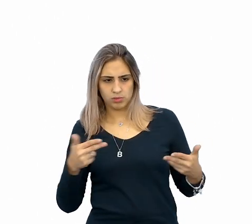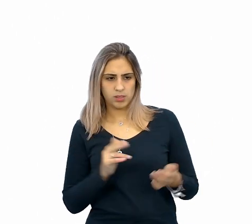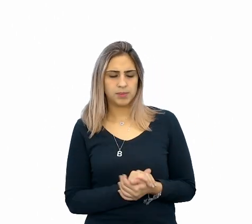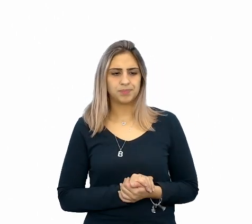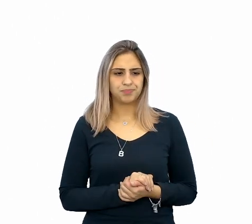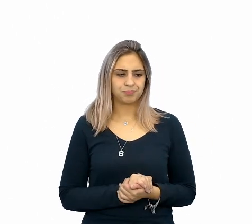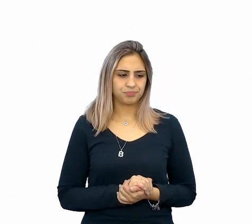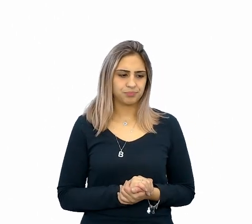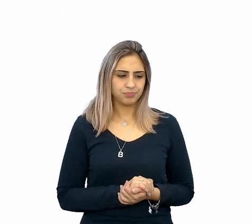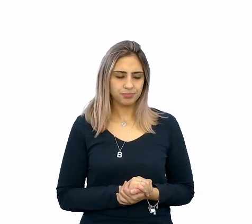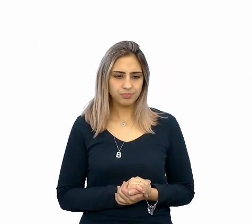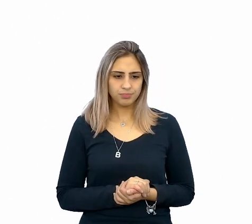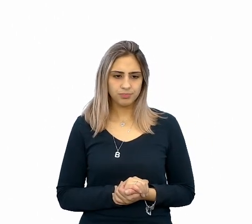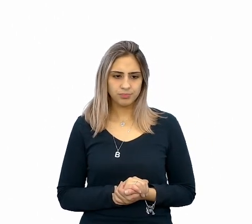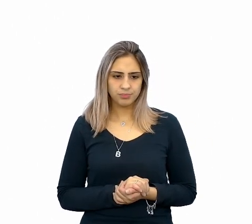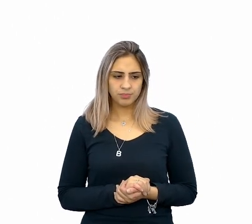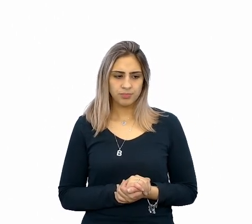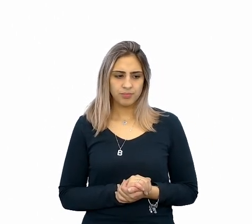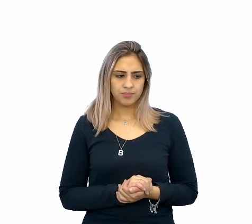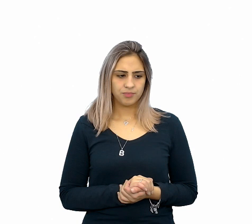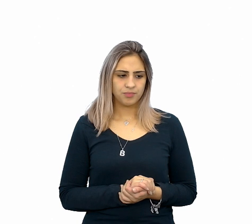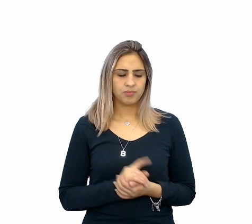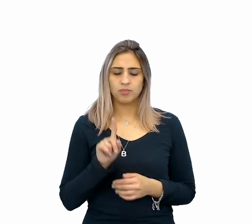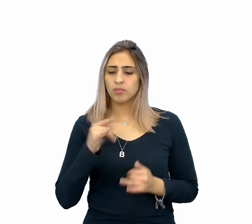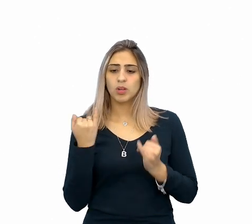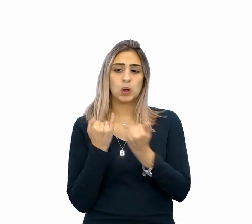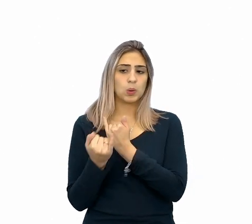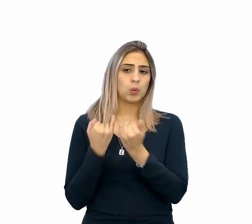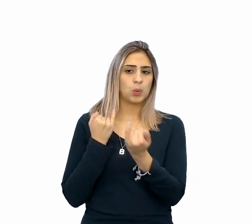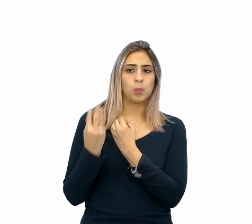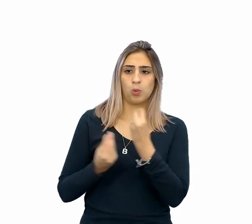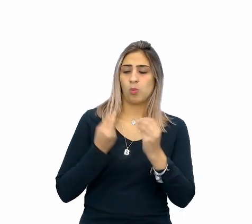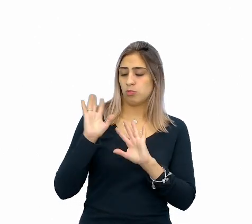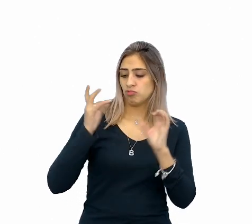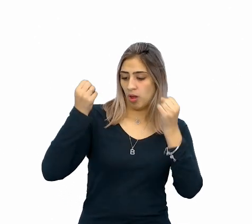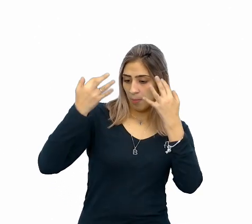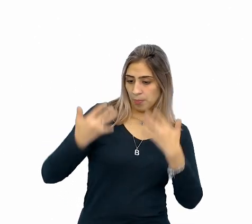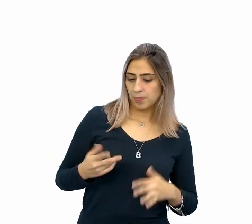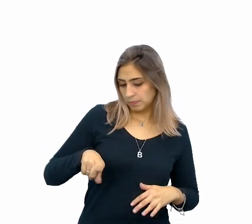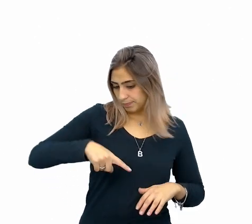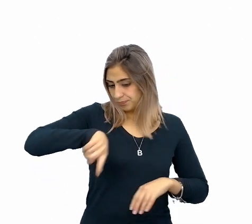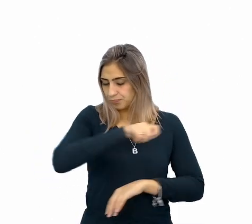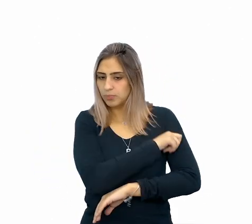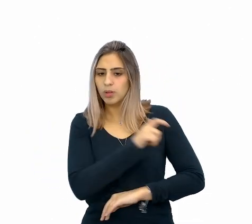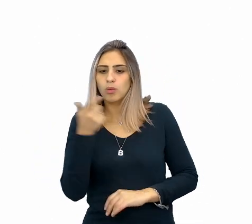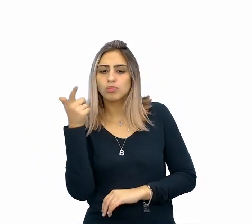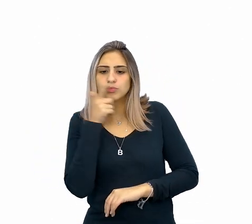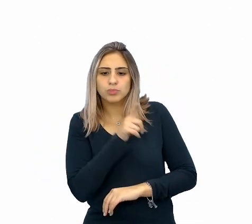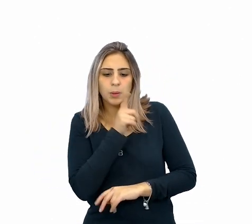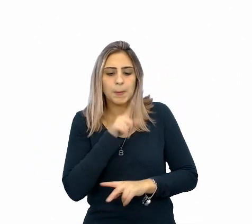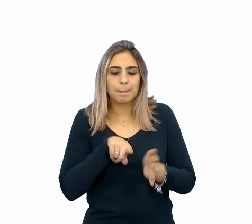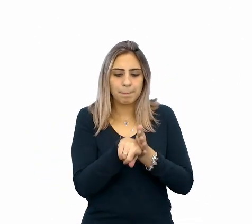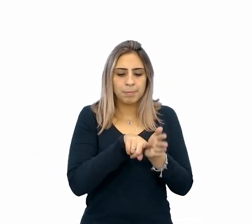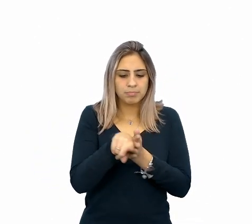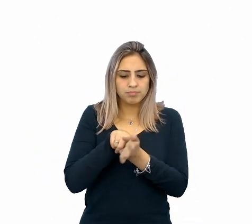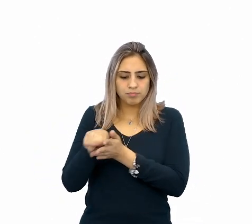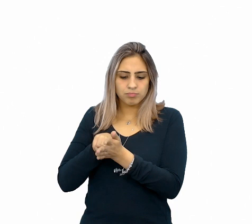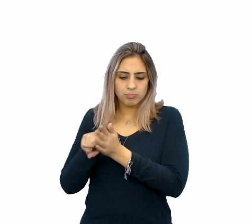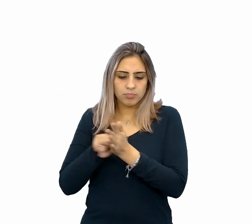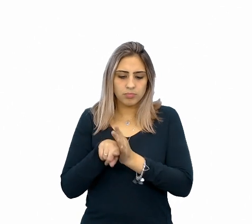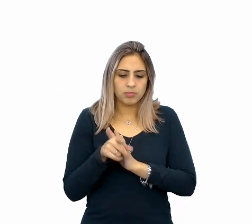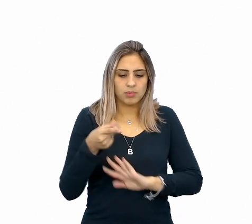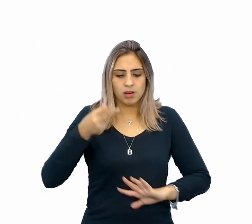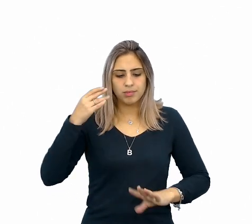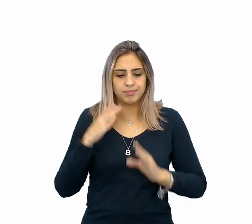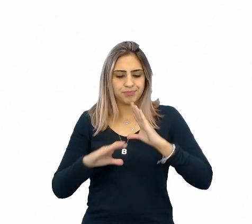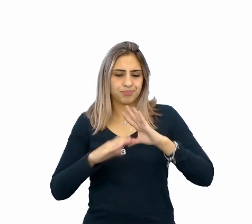Então, não será incomum, como eu disse, que os estudantes consigam pesquisar cantigas